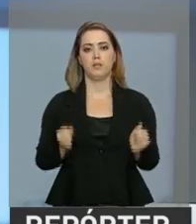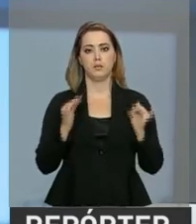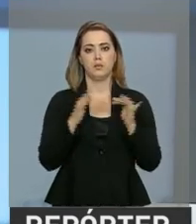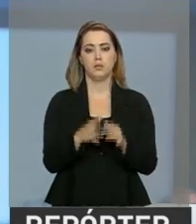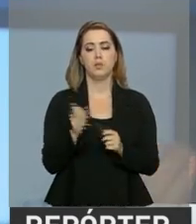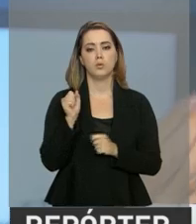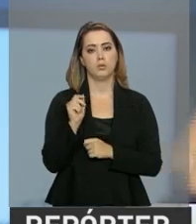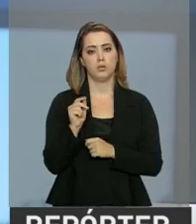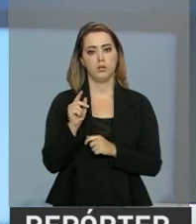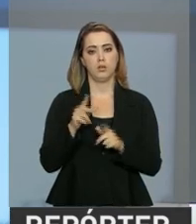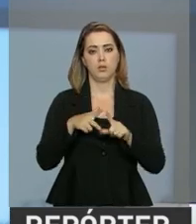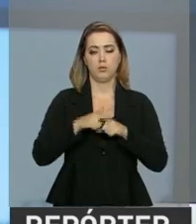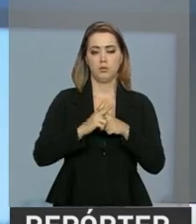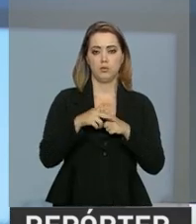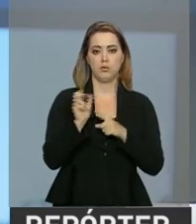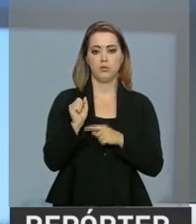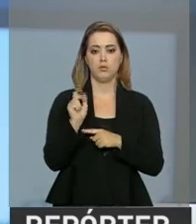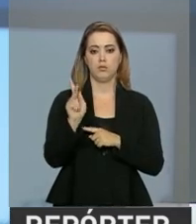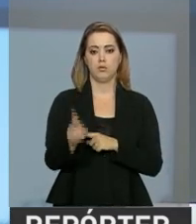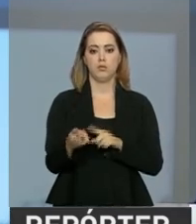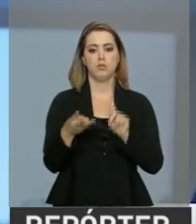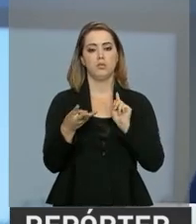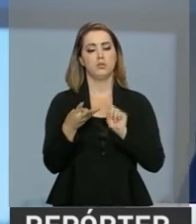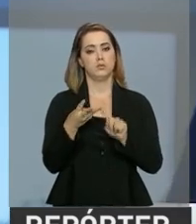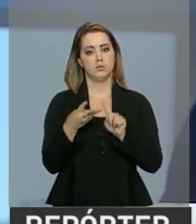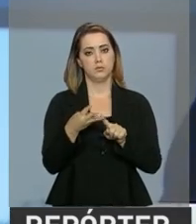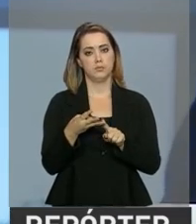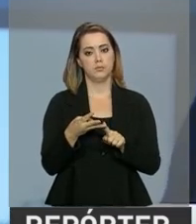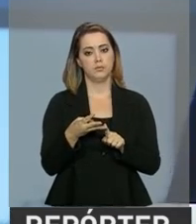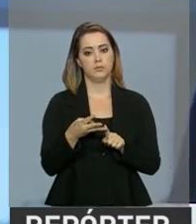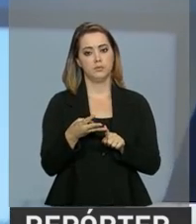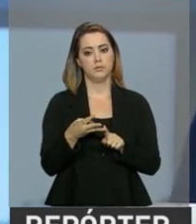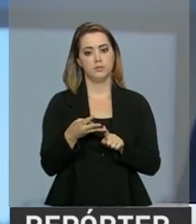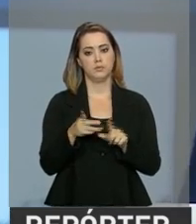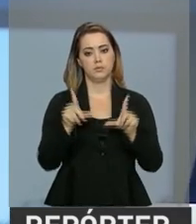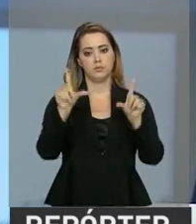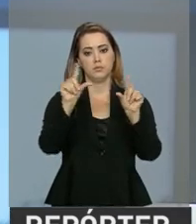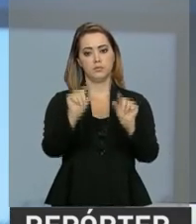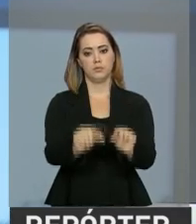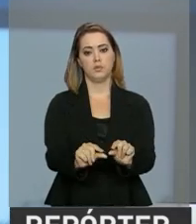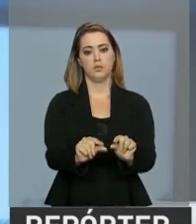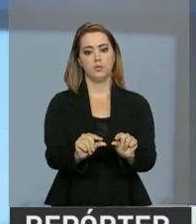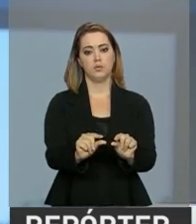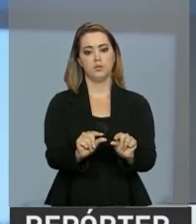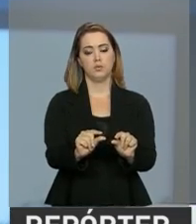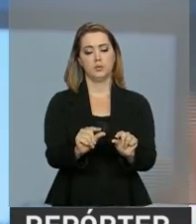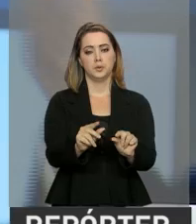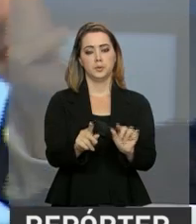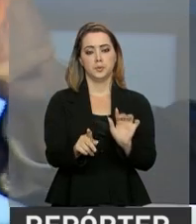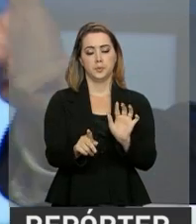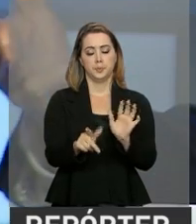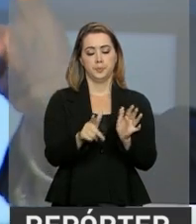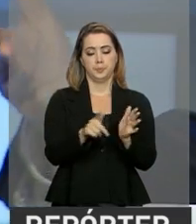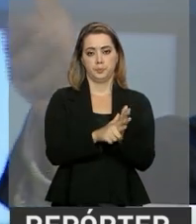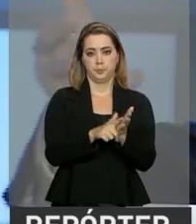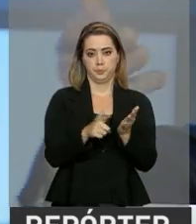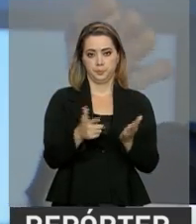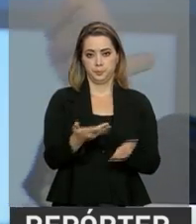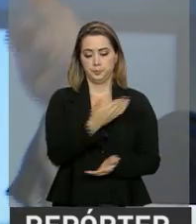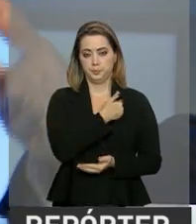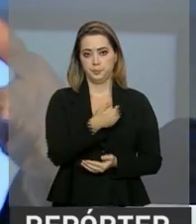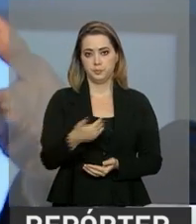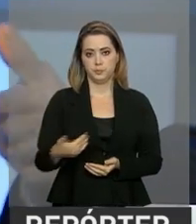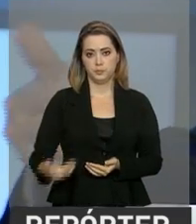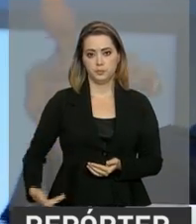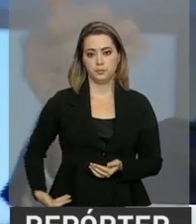e eu vou chamar o terceiro polo de redução do papel do Estado, Por exemplo,